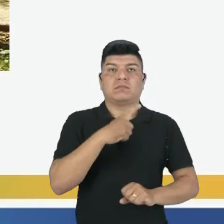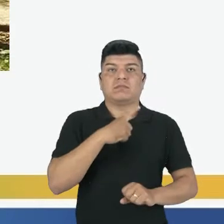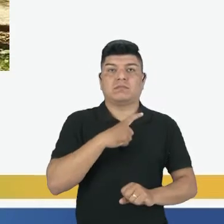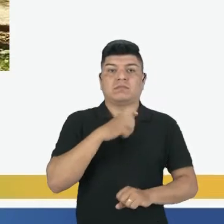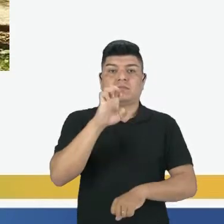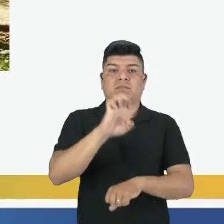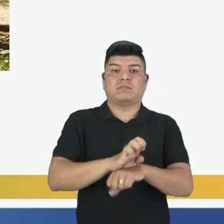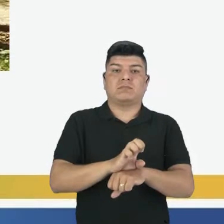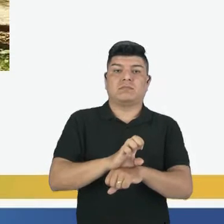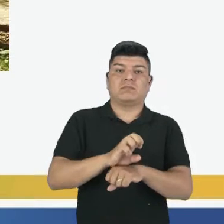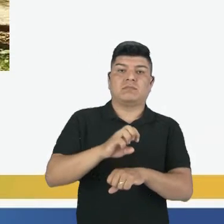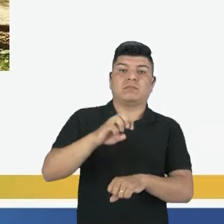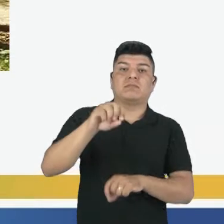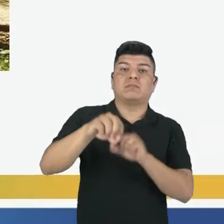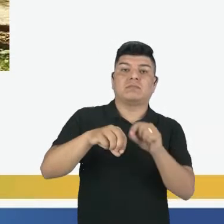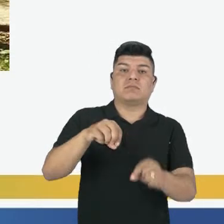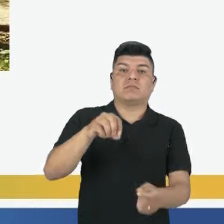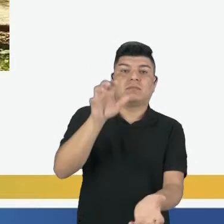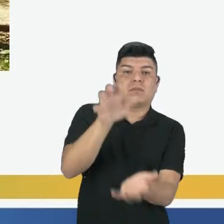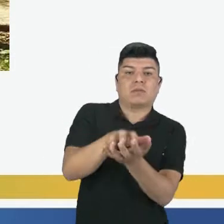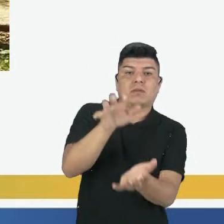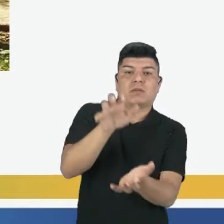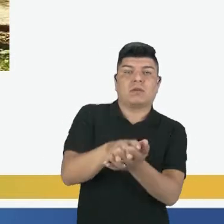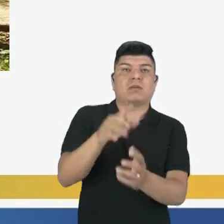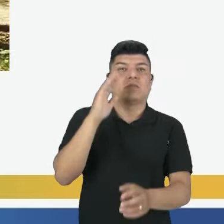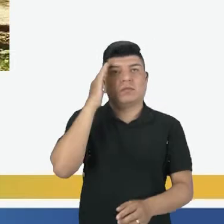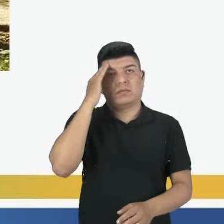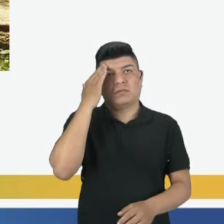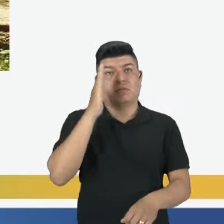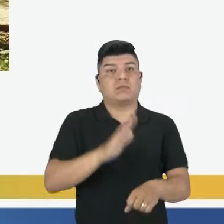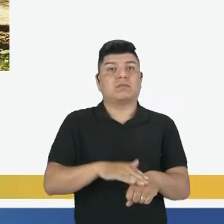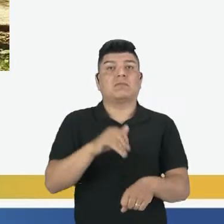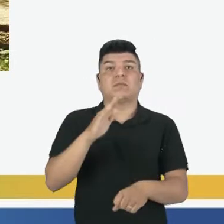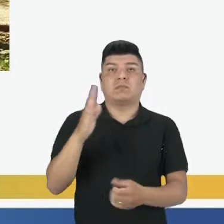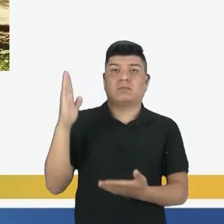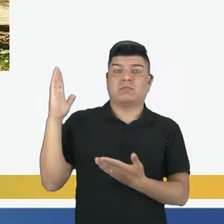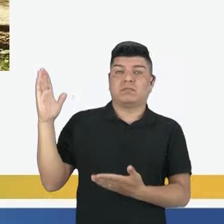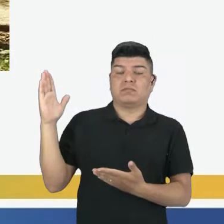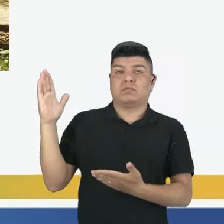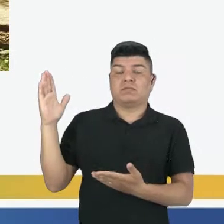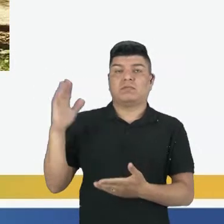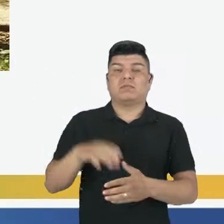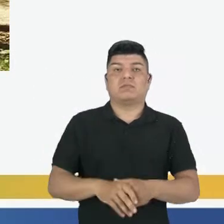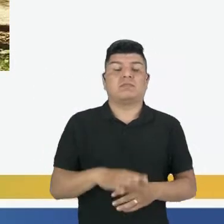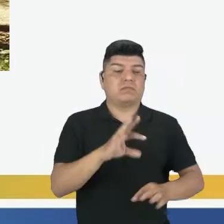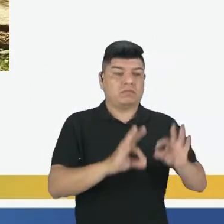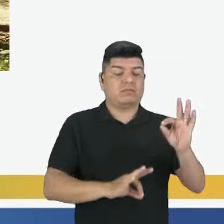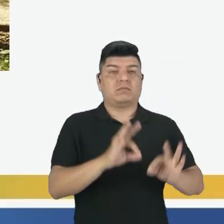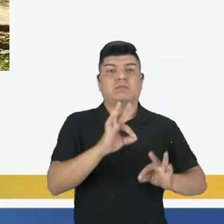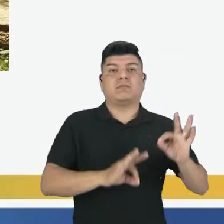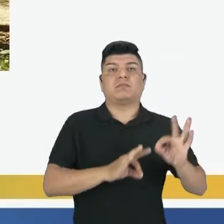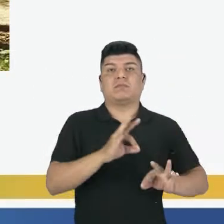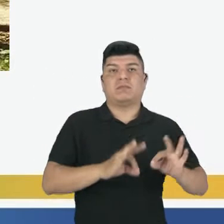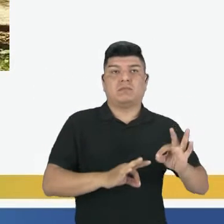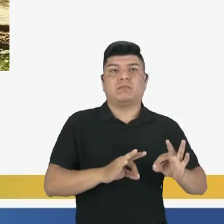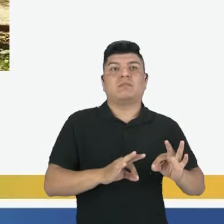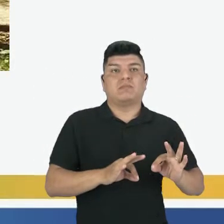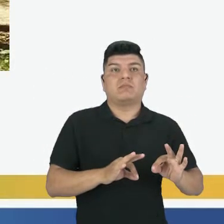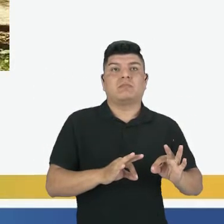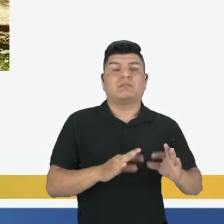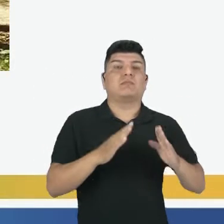Maranhão aí. Olha só a imagem para a gente poder entender um pouco mais sobre esses quilombos. Eles se organizavam nessas casas,